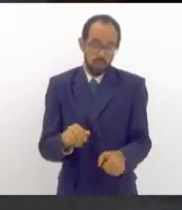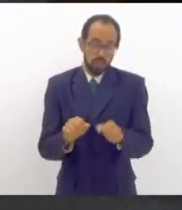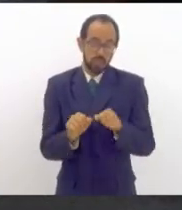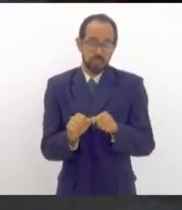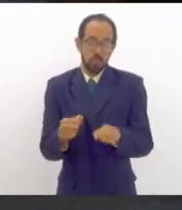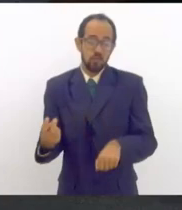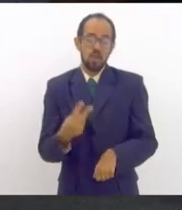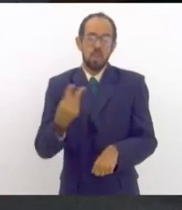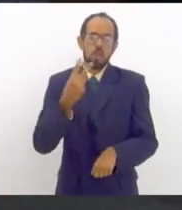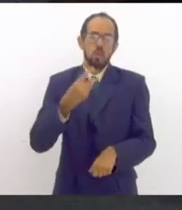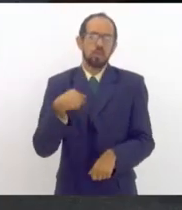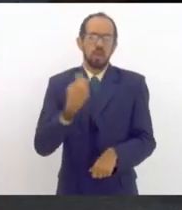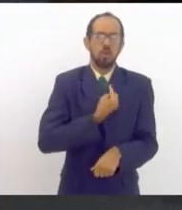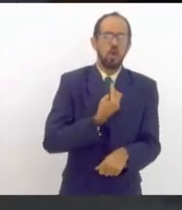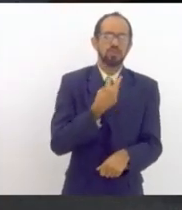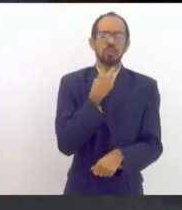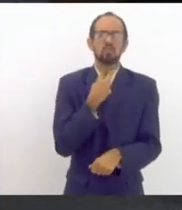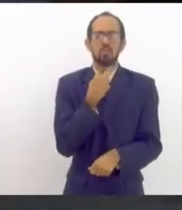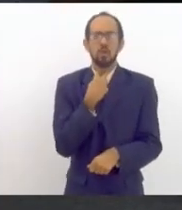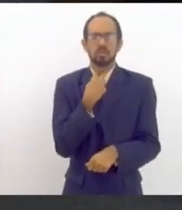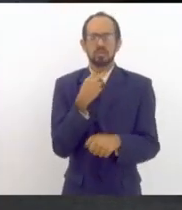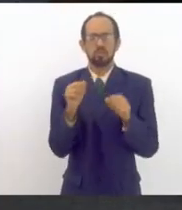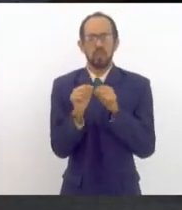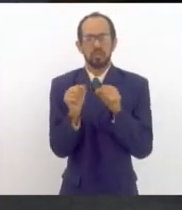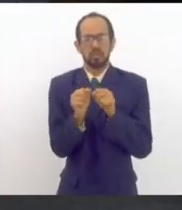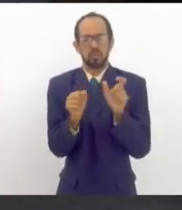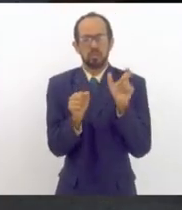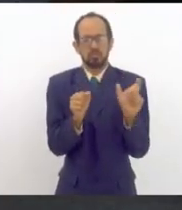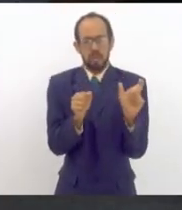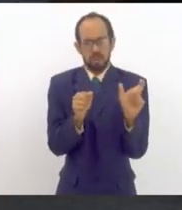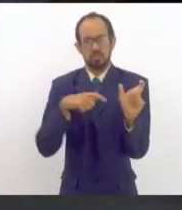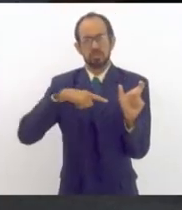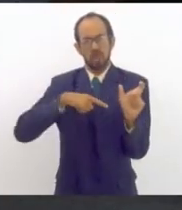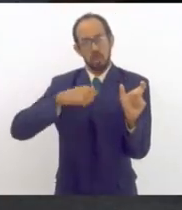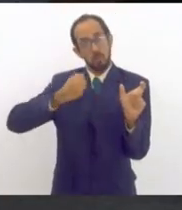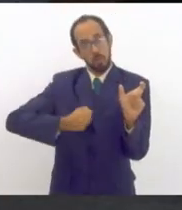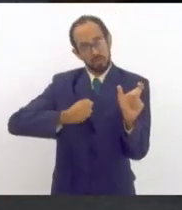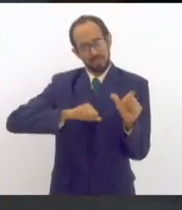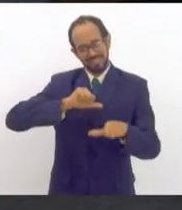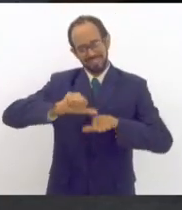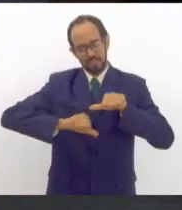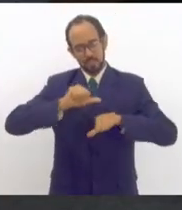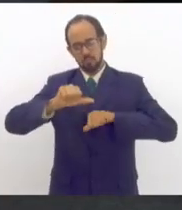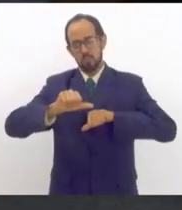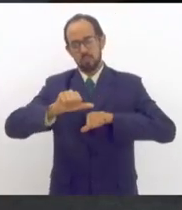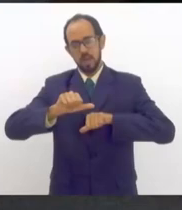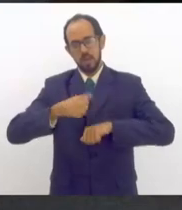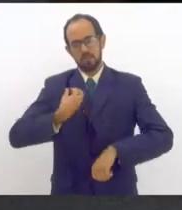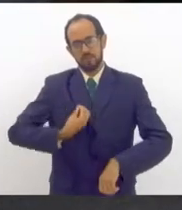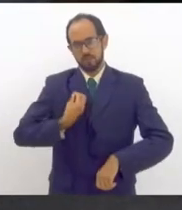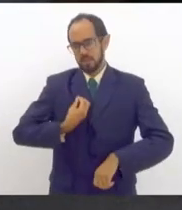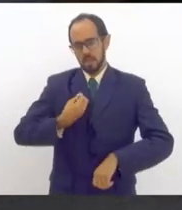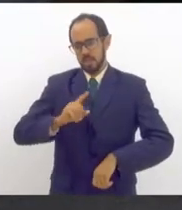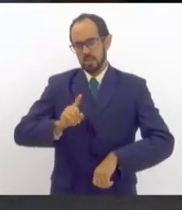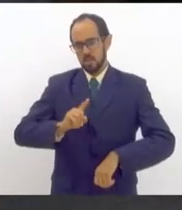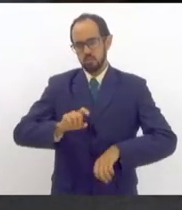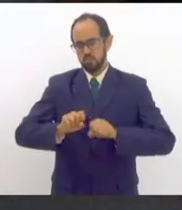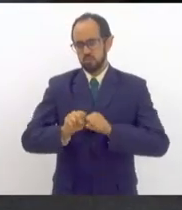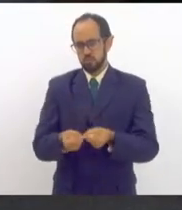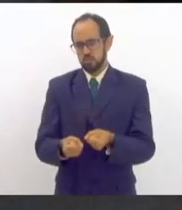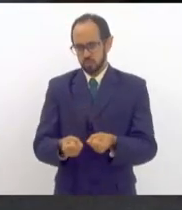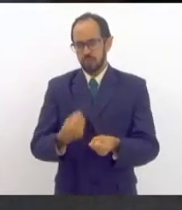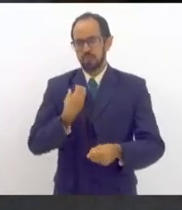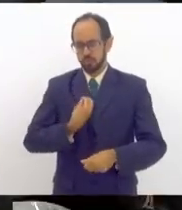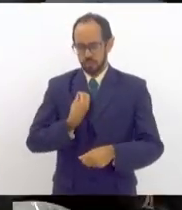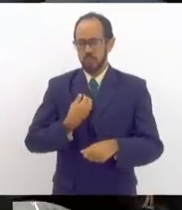e fazer com que as palavras tenham poder de transformar vidas e não de destruir as vidas por